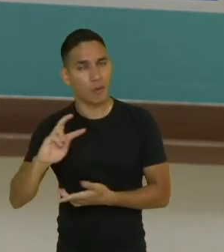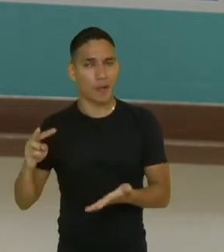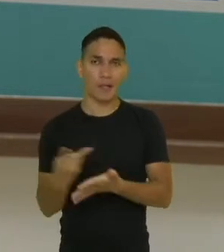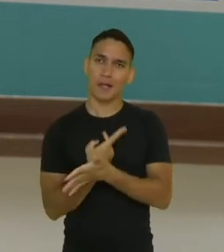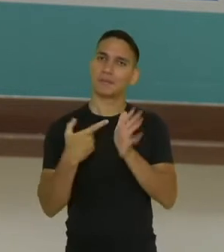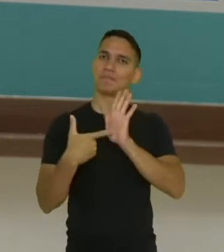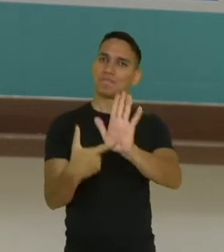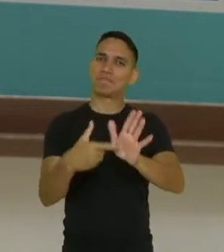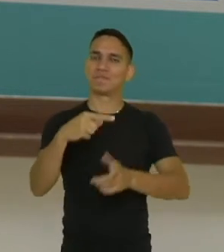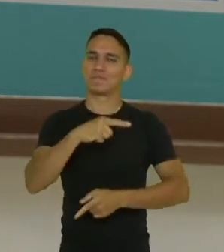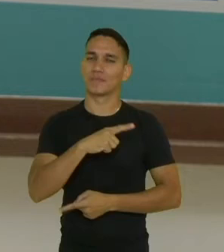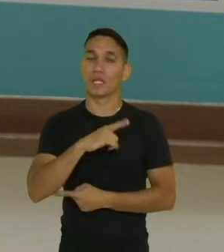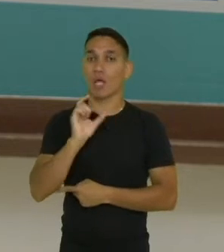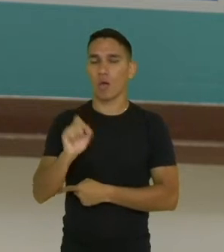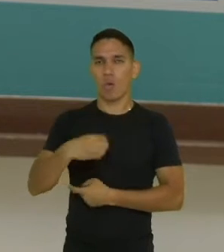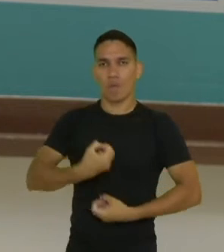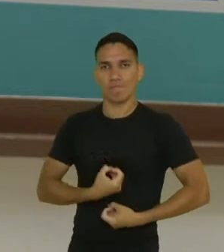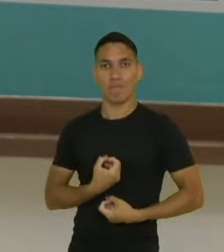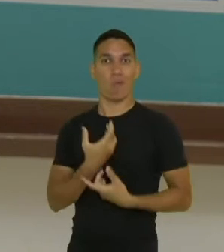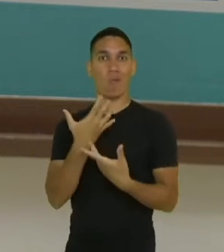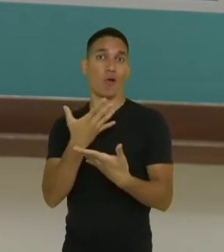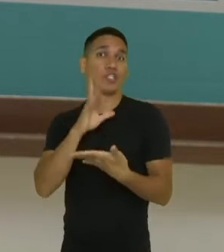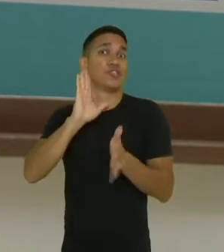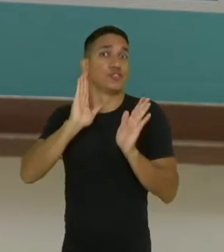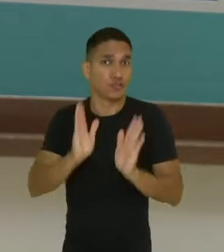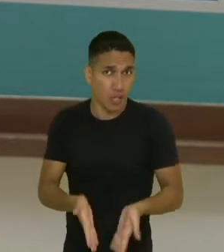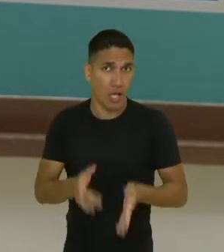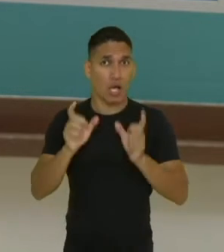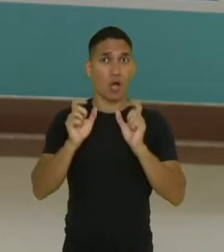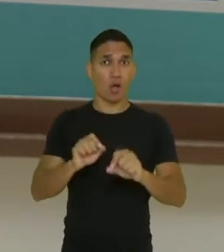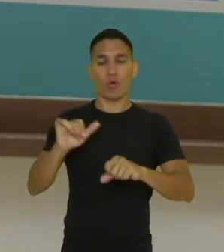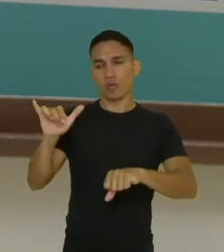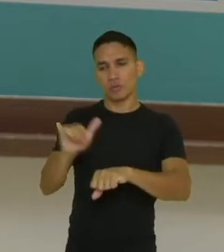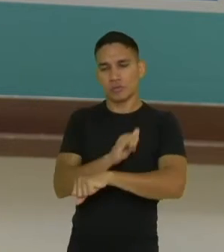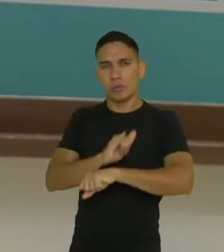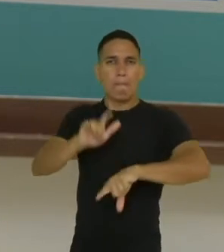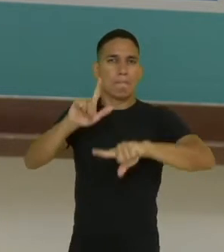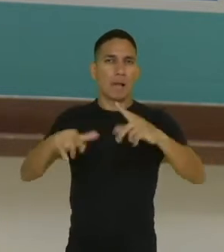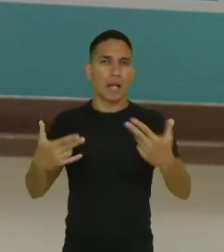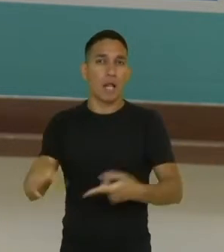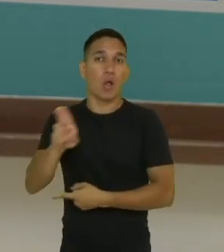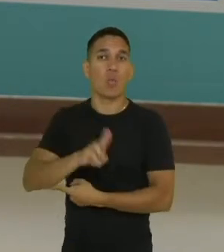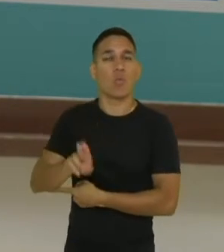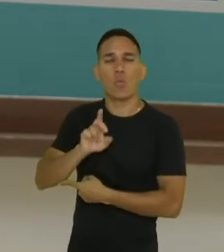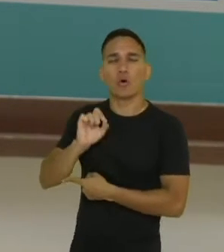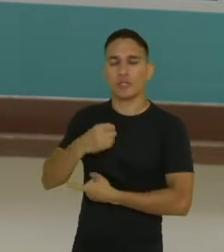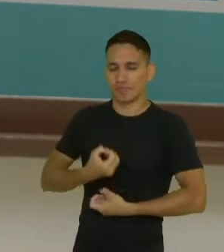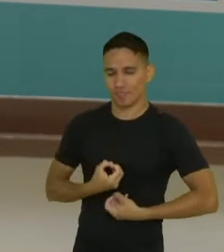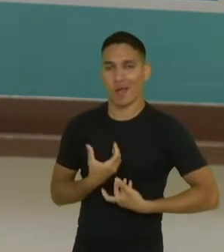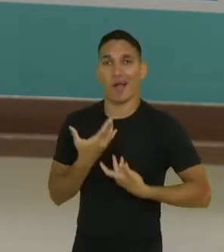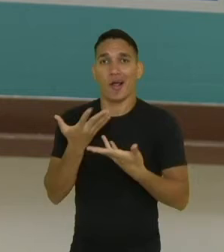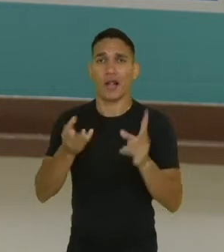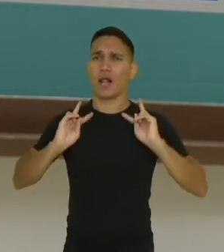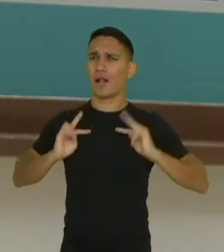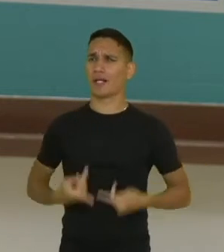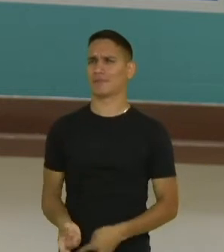A poesia já é um instrumento de expressão do